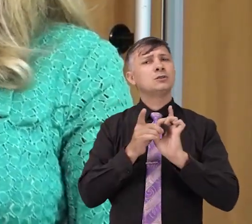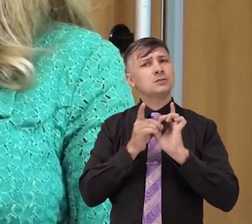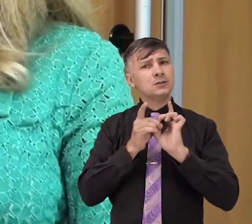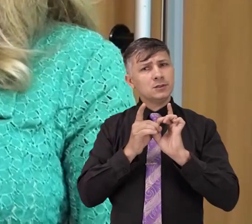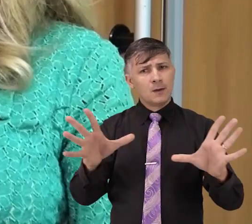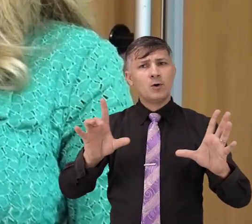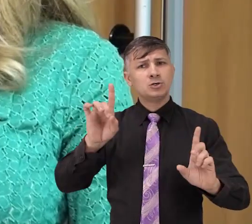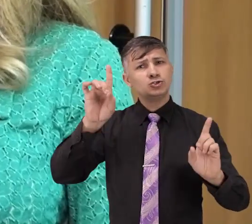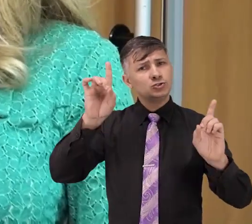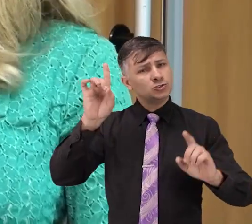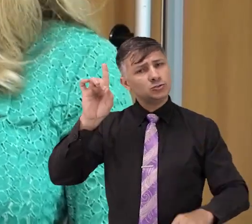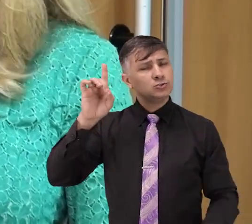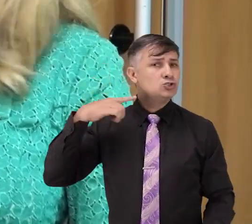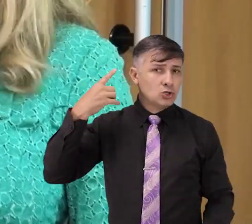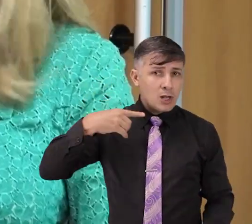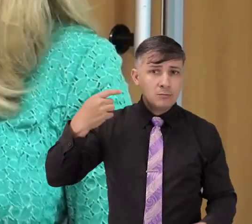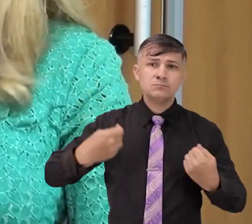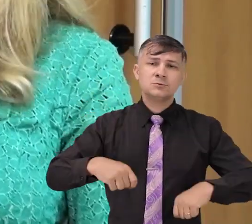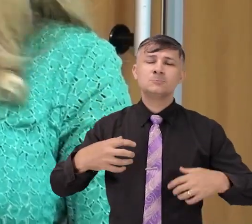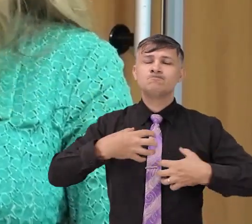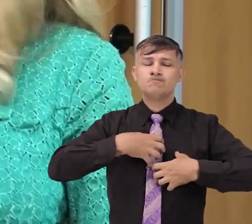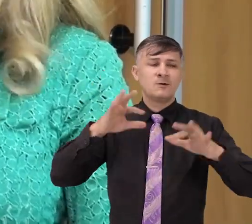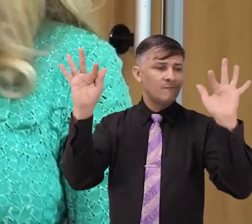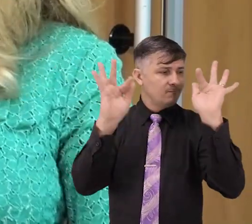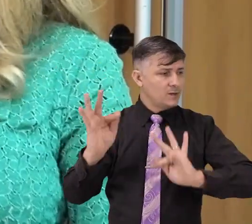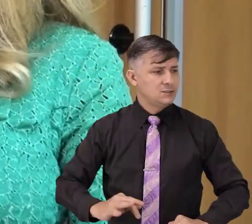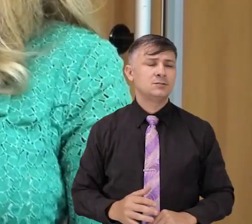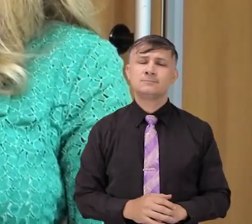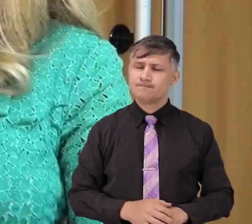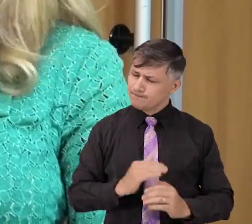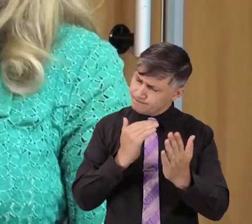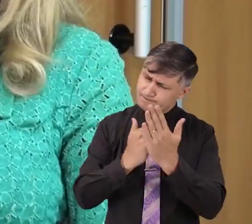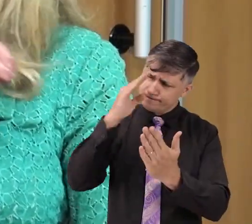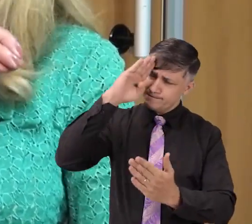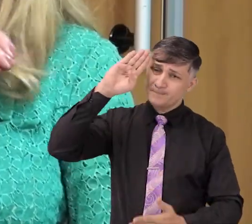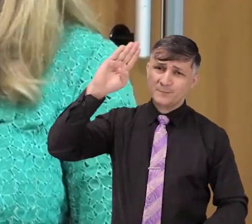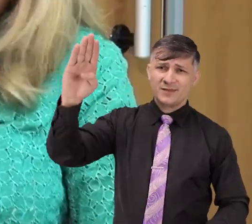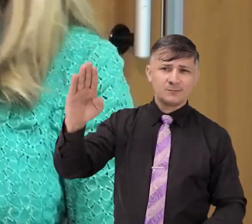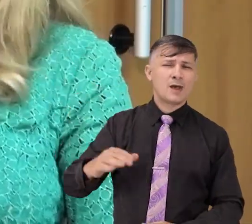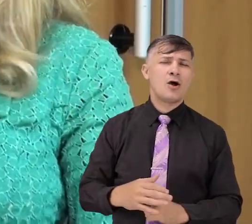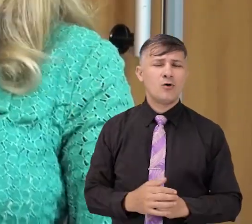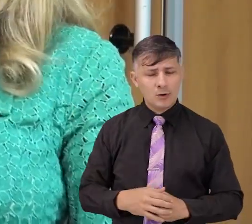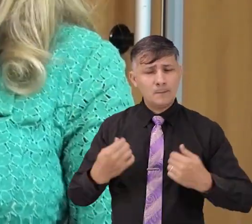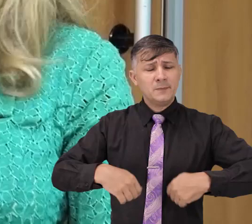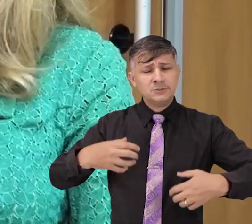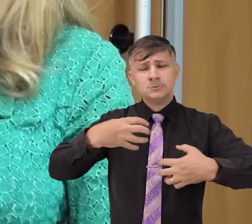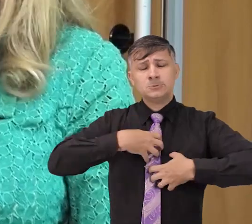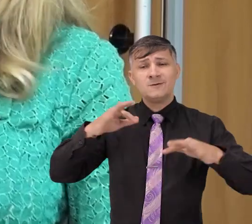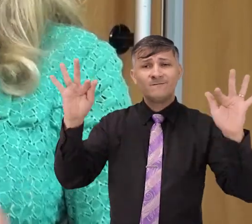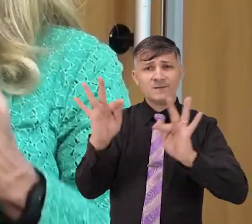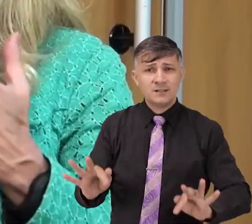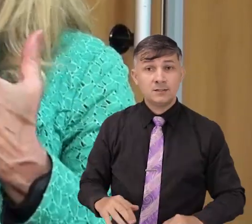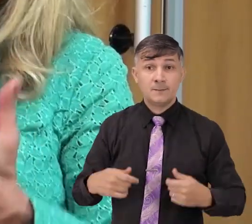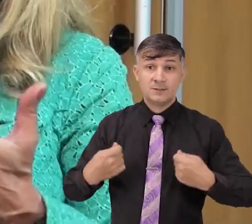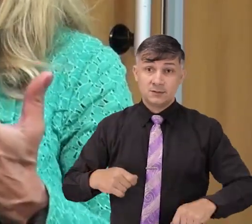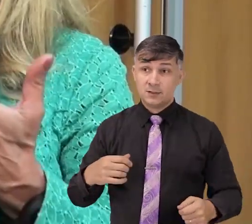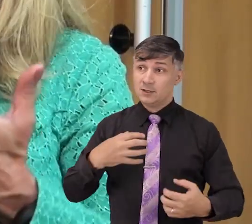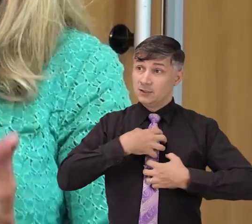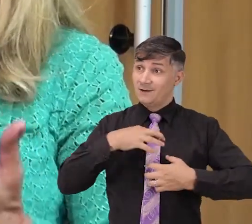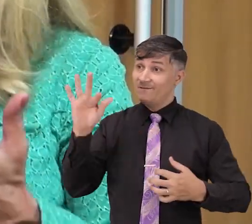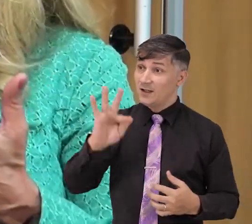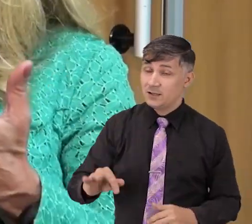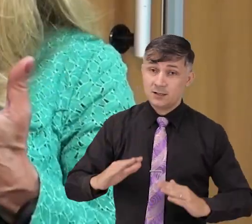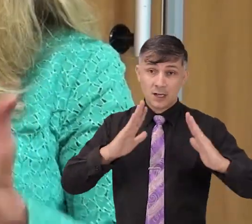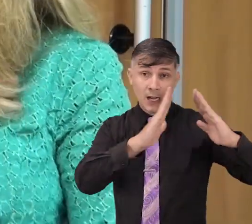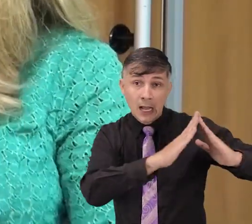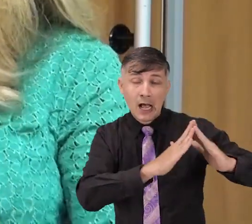trazer felicidade. Há, sobretudo, felicidade. Nós temos que ser felizes. Nós temos que ser felizes tendo moradia,